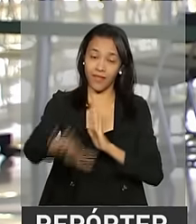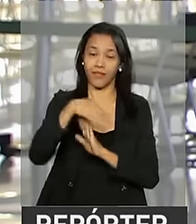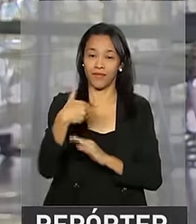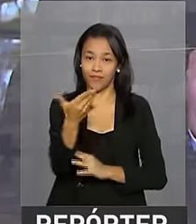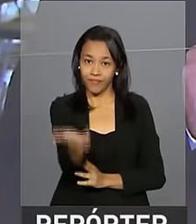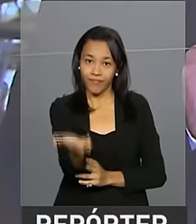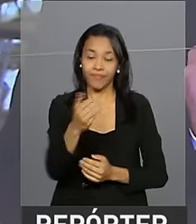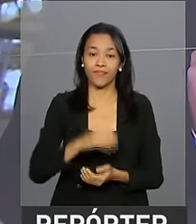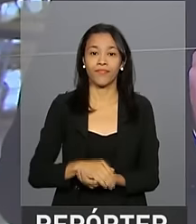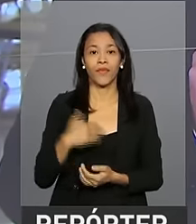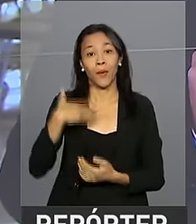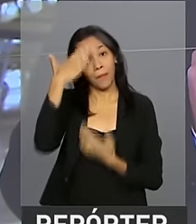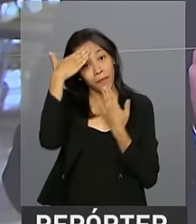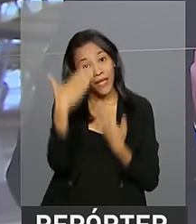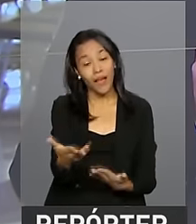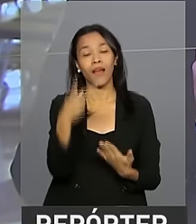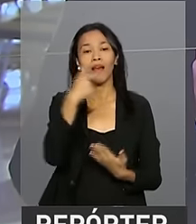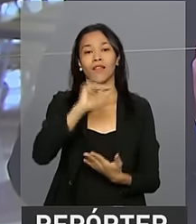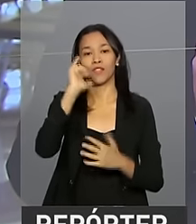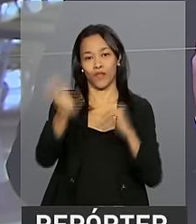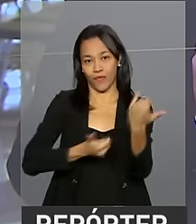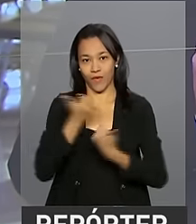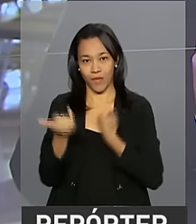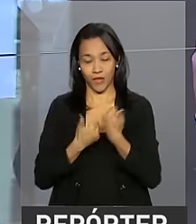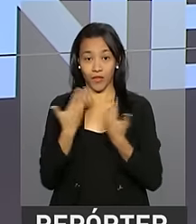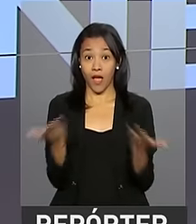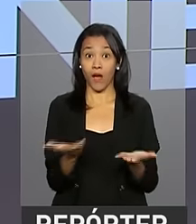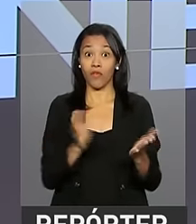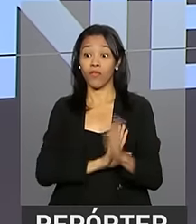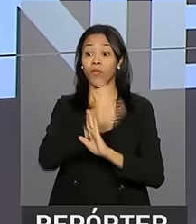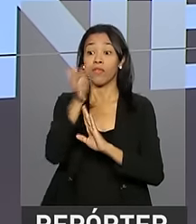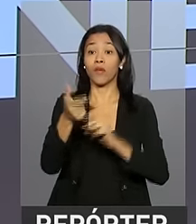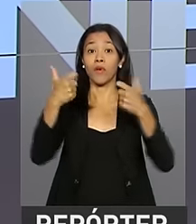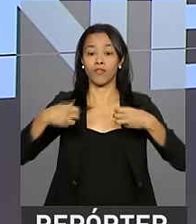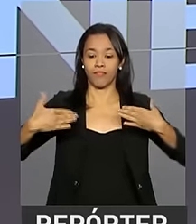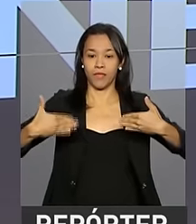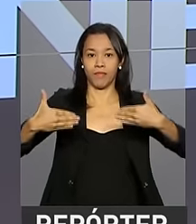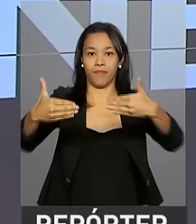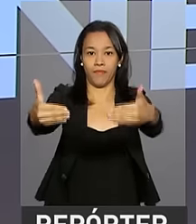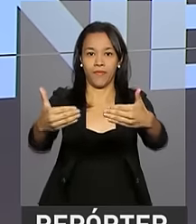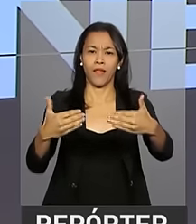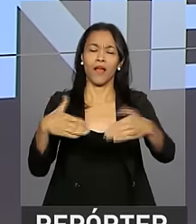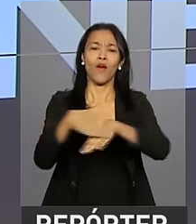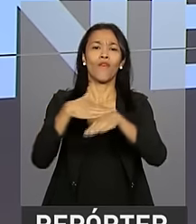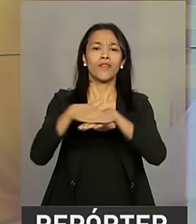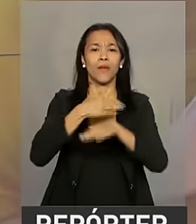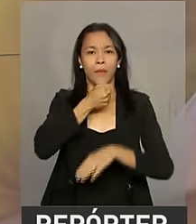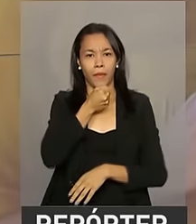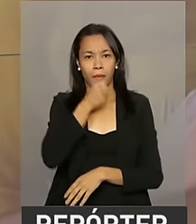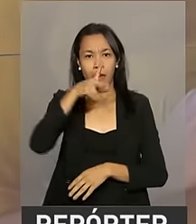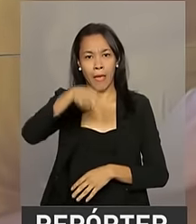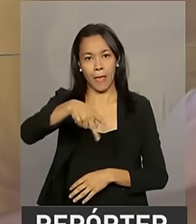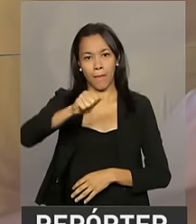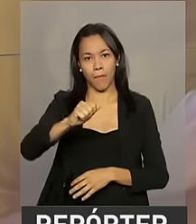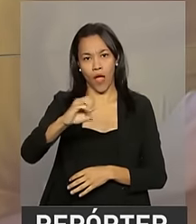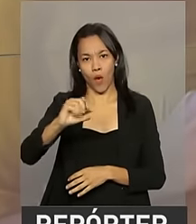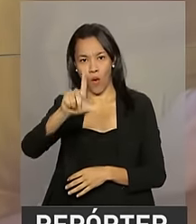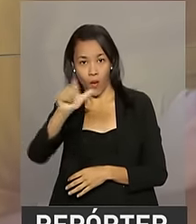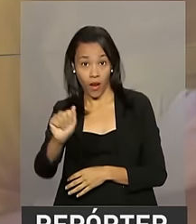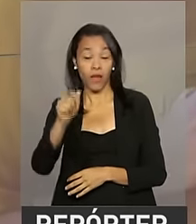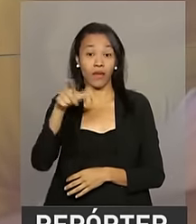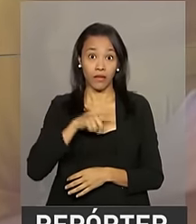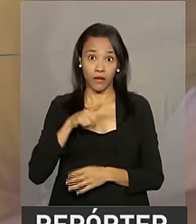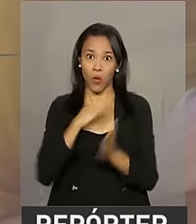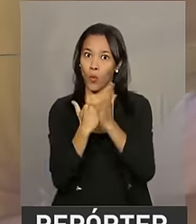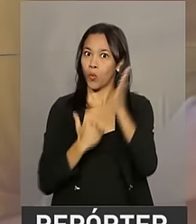você. Obrigada, João Pedro, pelas suas informações. E do Palácio, vamos para a Esplanada dos Ministérios falar com Paola De Orte, porque agosto começou com